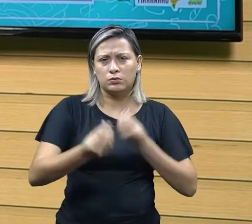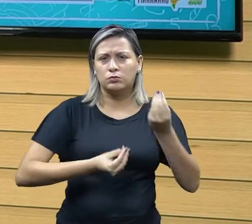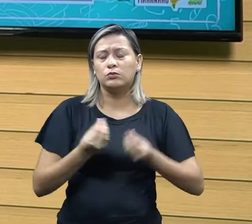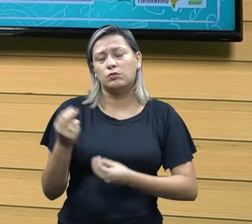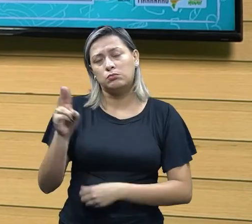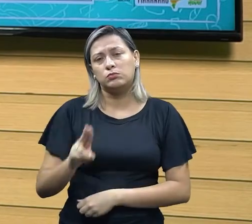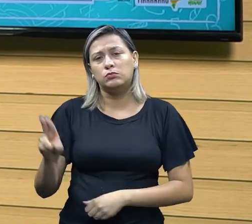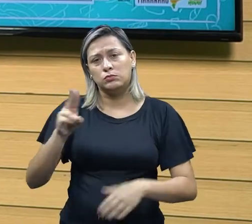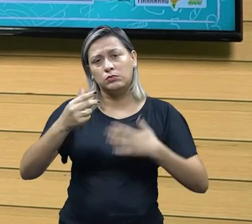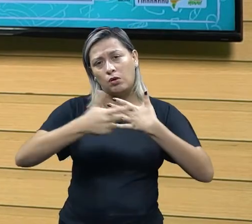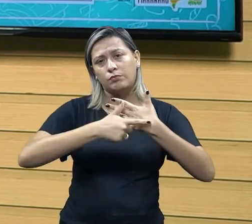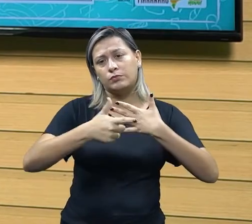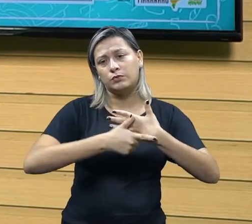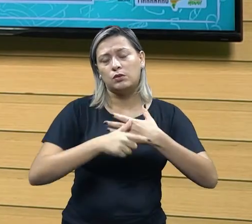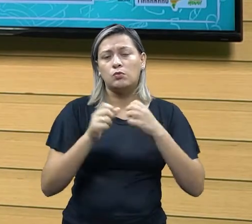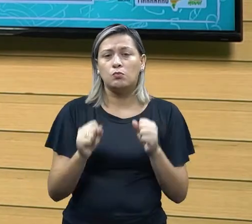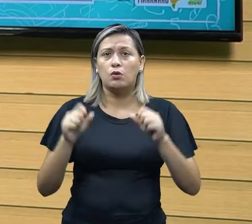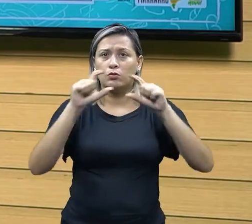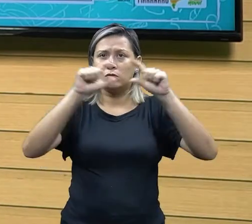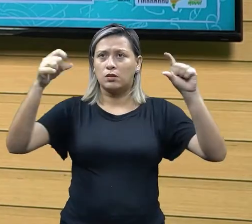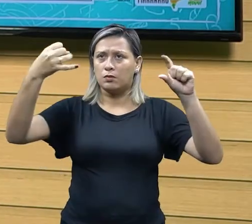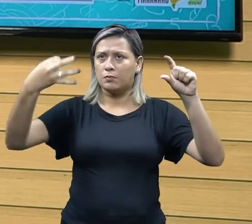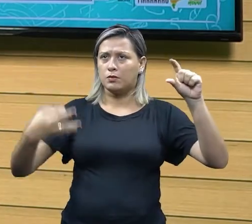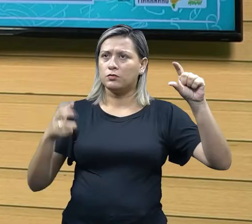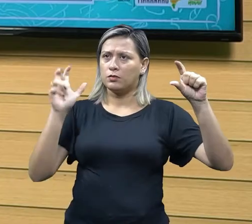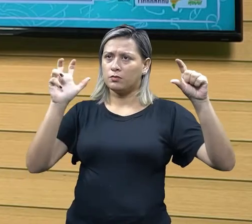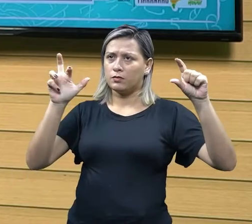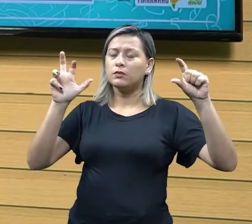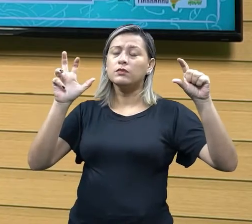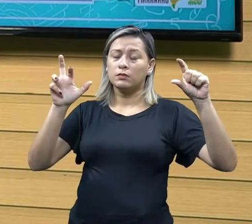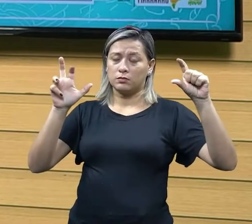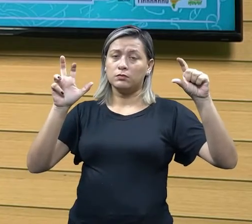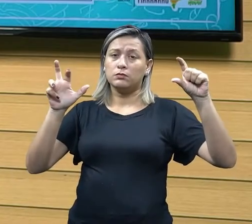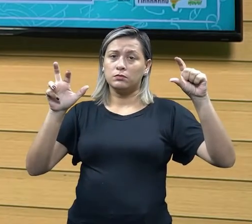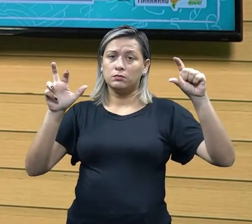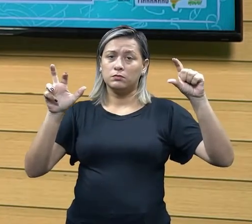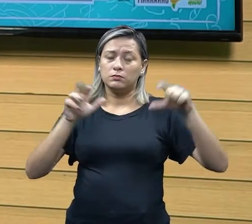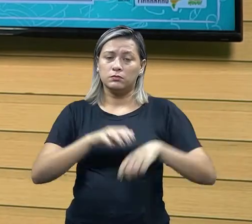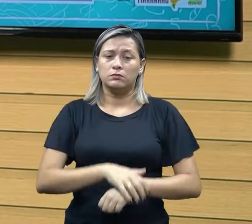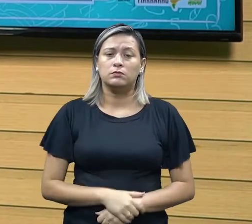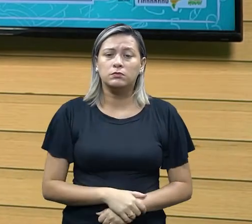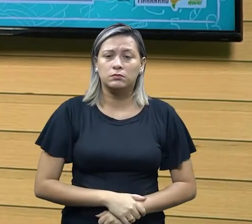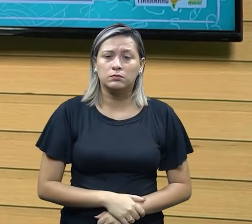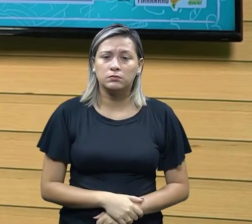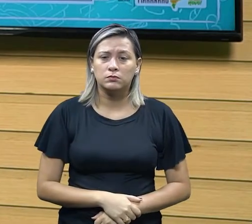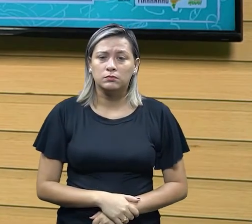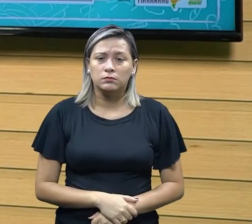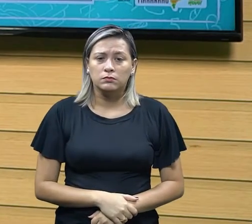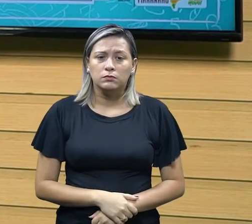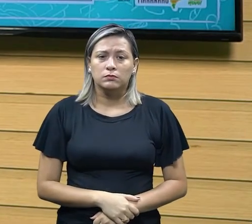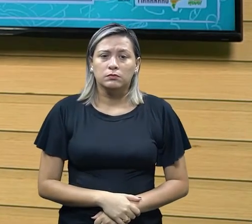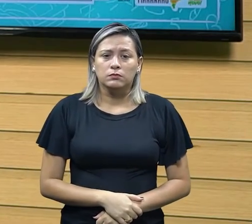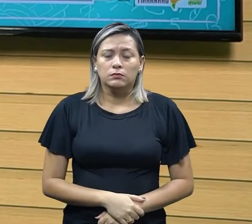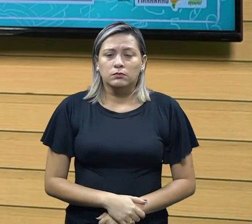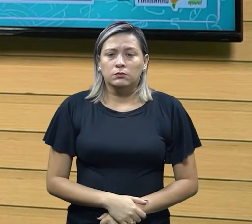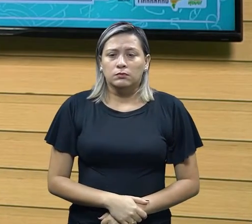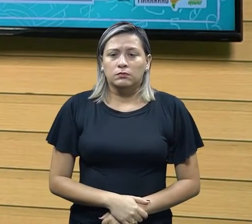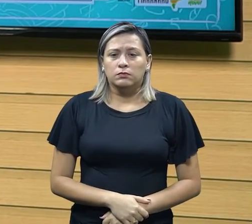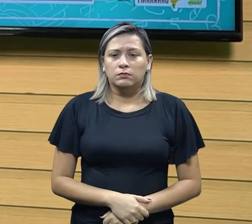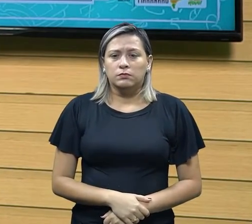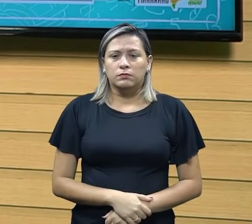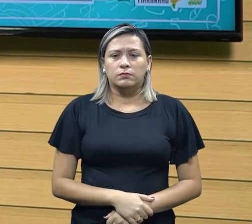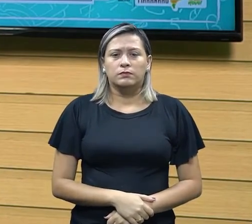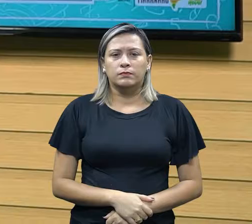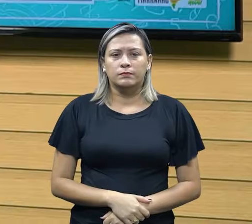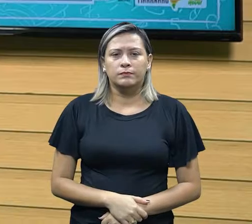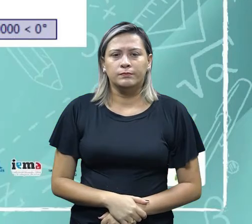funções, tá? Você pode ir na barra de tarefa, na barra de comandos e selecionar a parte de